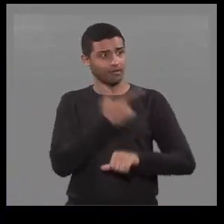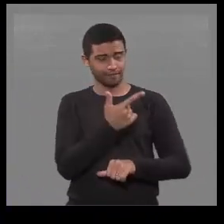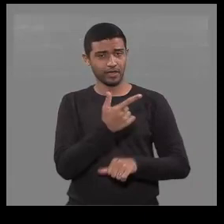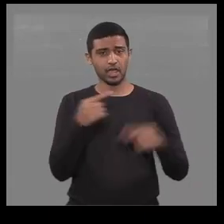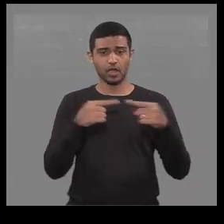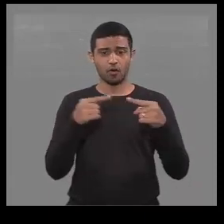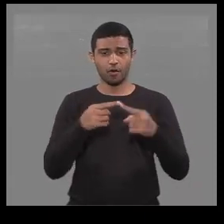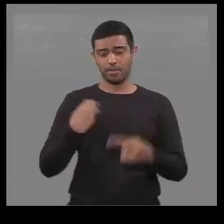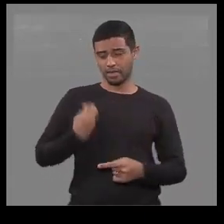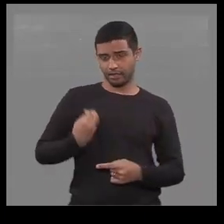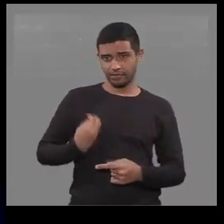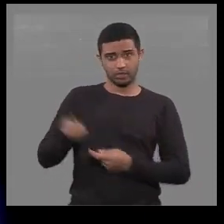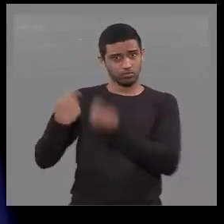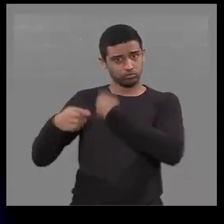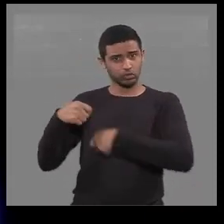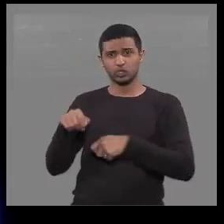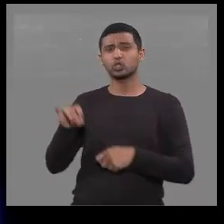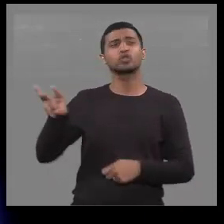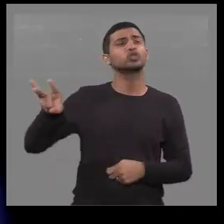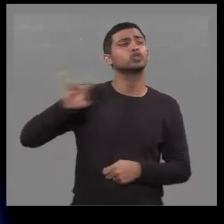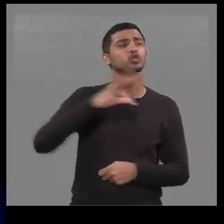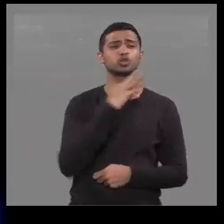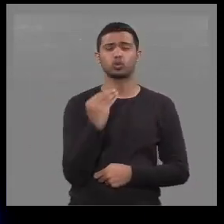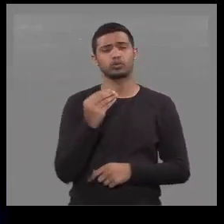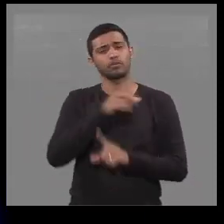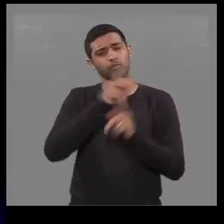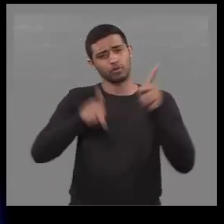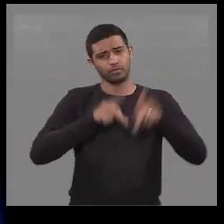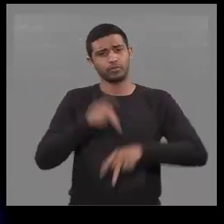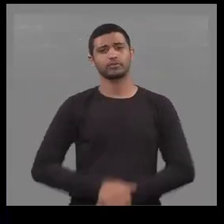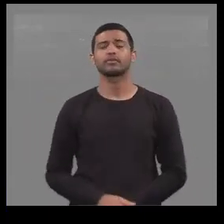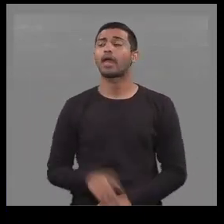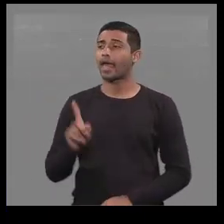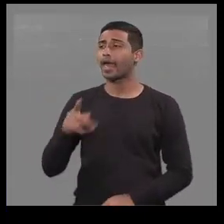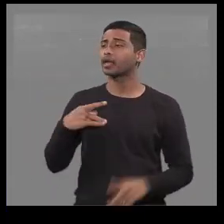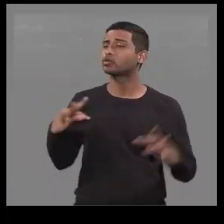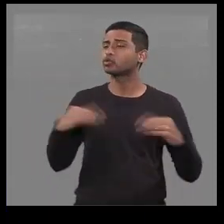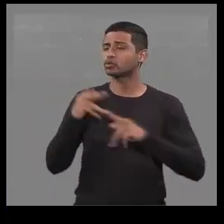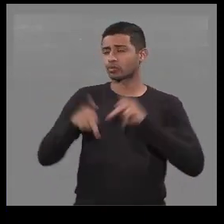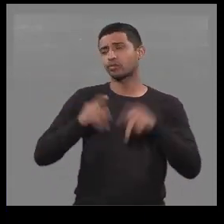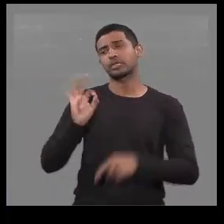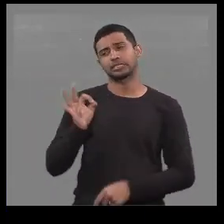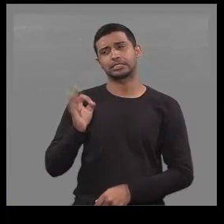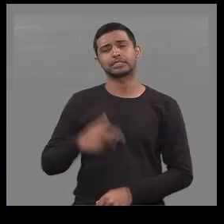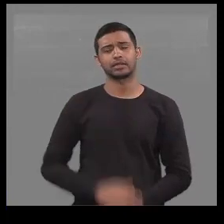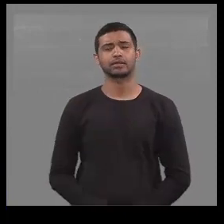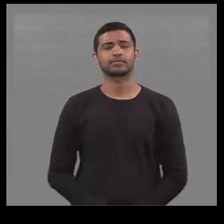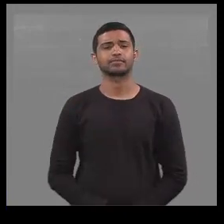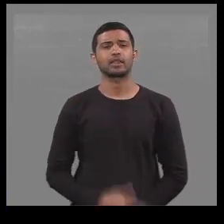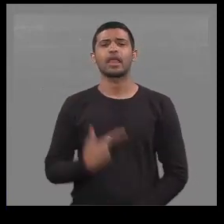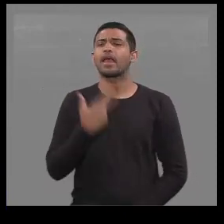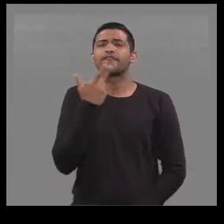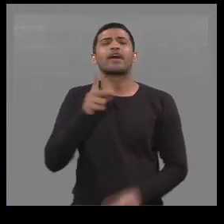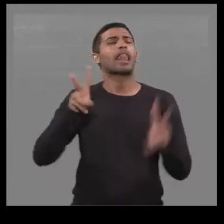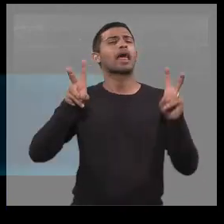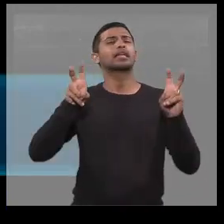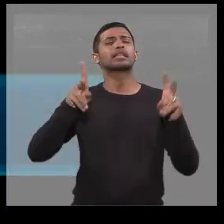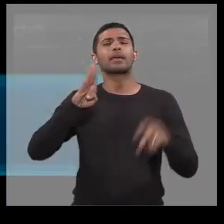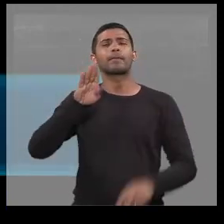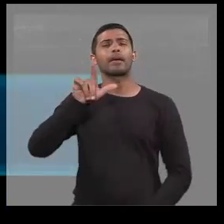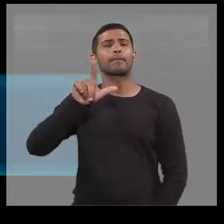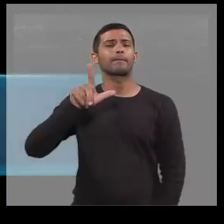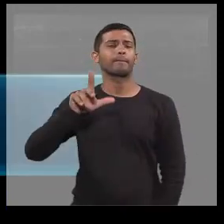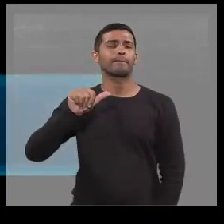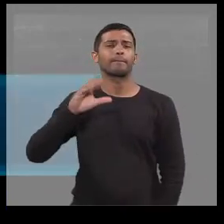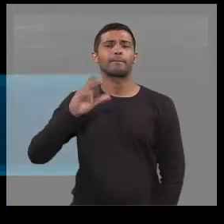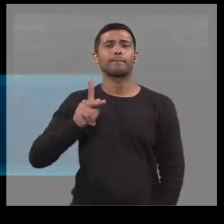revolução, né, na vida econômica, financeira de toda uma população. E de toda uma população mesmo, Neide. Quando a gente fala da